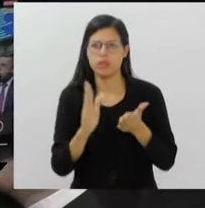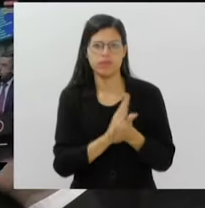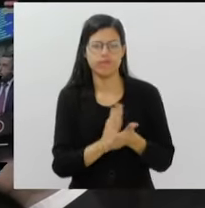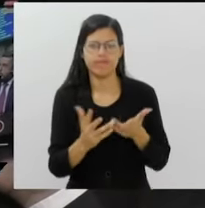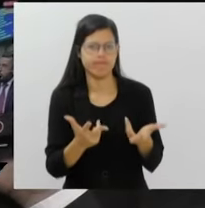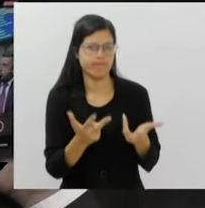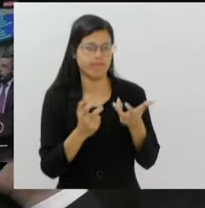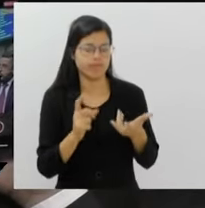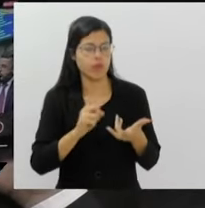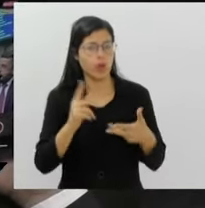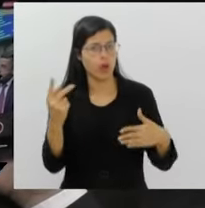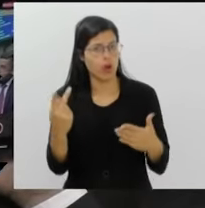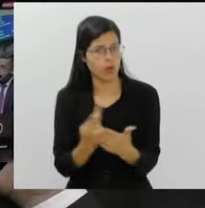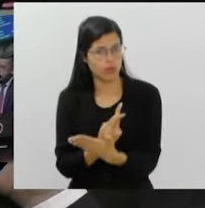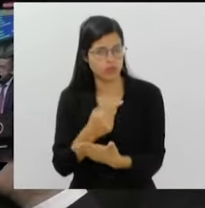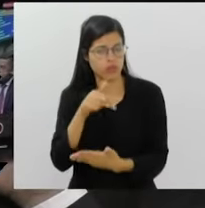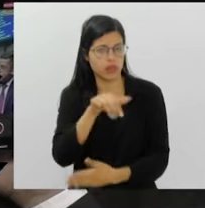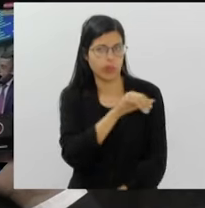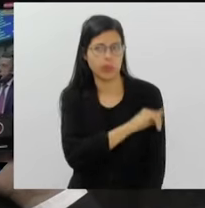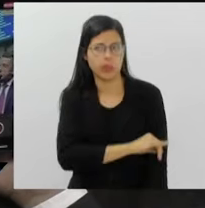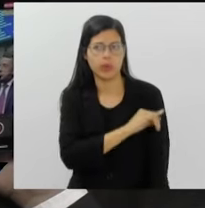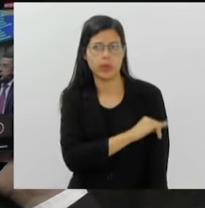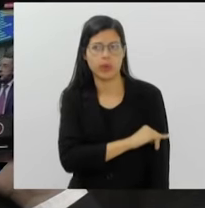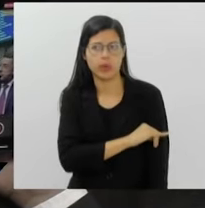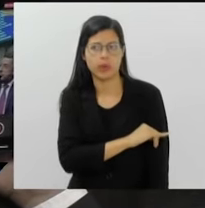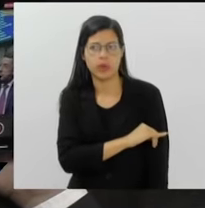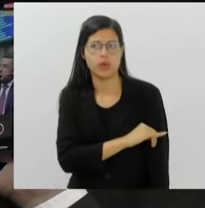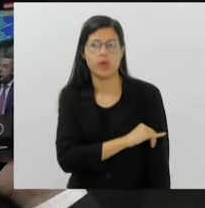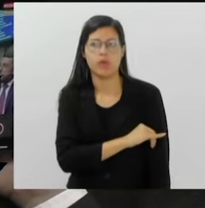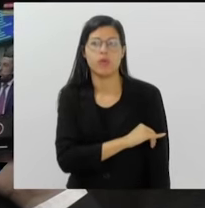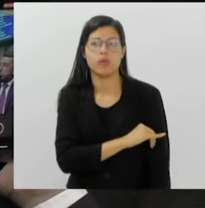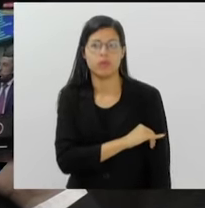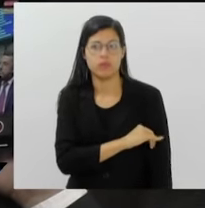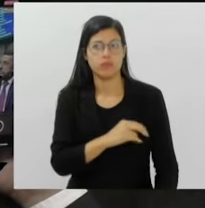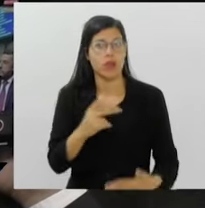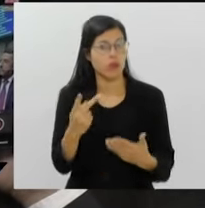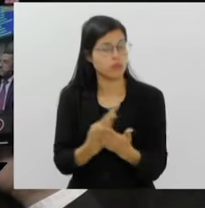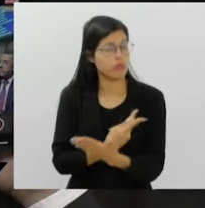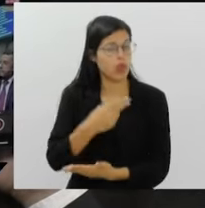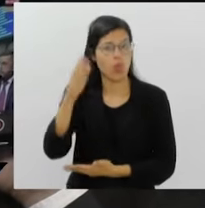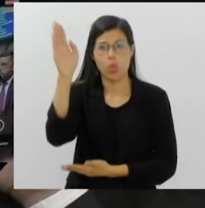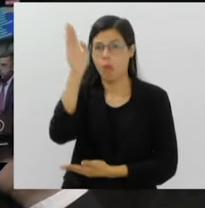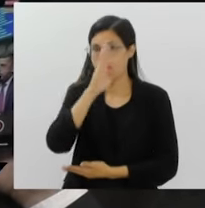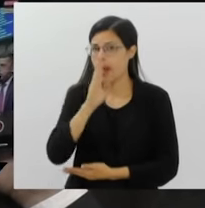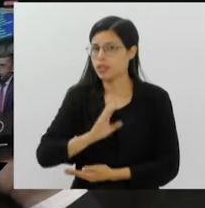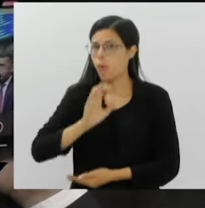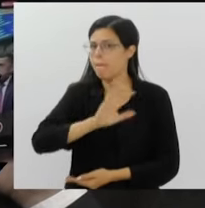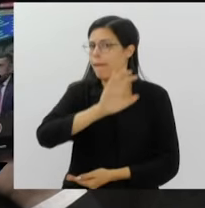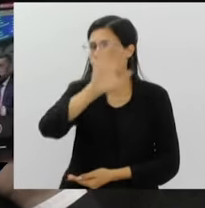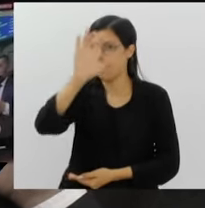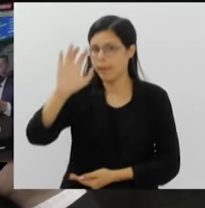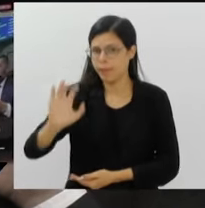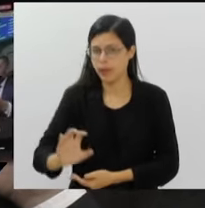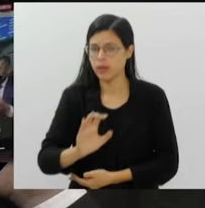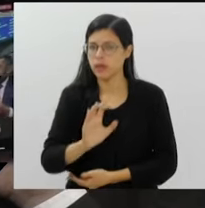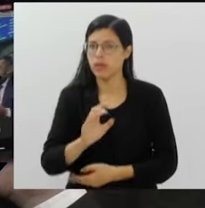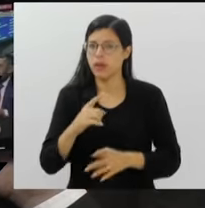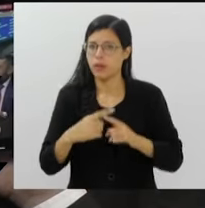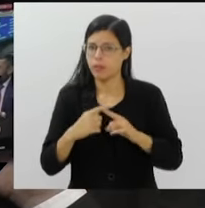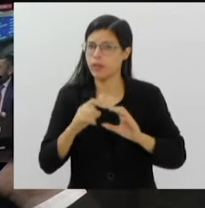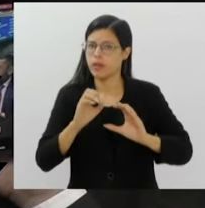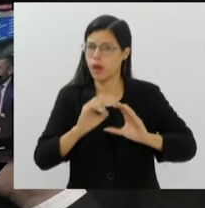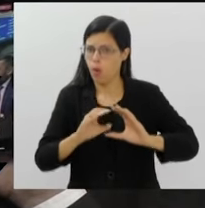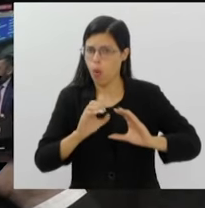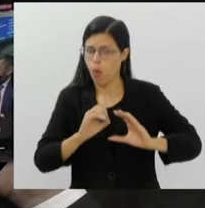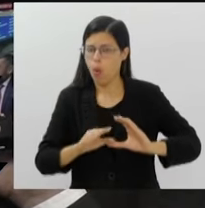está acontecendo no Rio está acontecendo cada vez mais no Brasil inteiro. É porque a Globo, de fato,